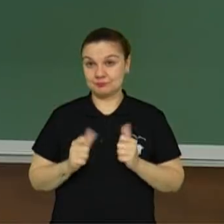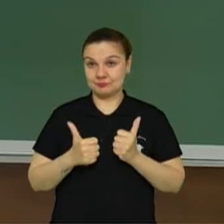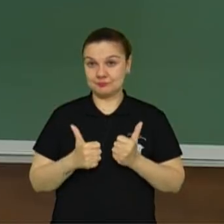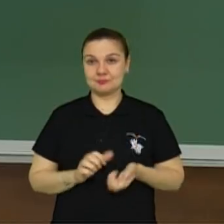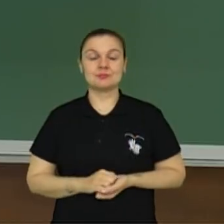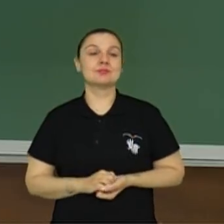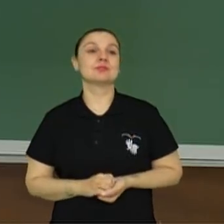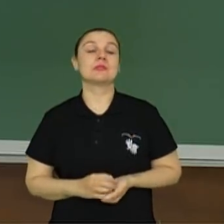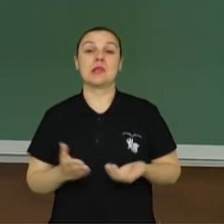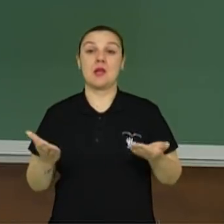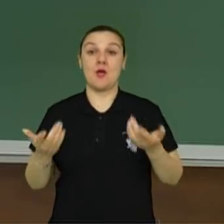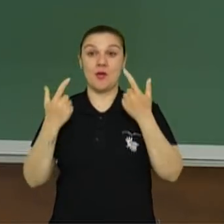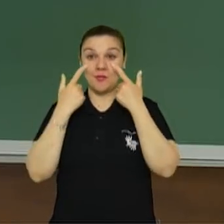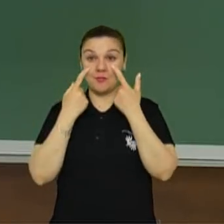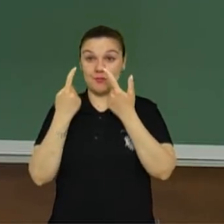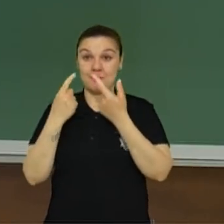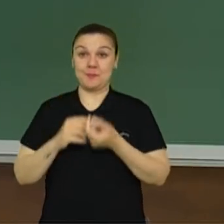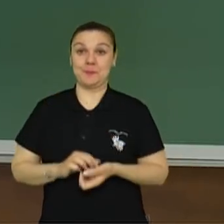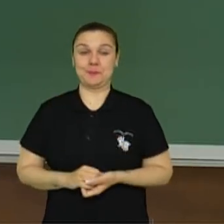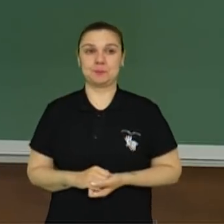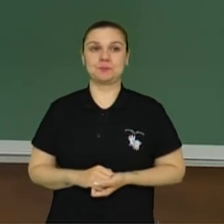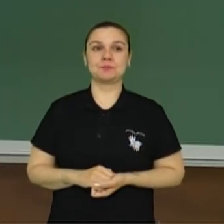Bacana? Então vejamos aqui.